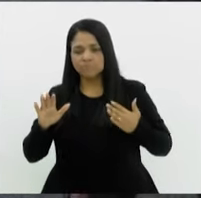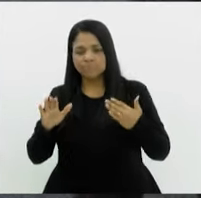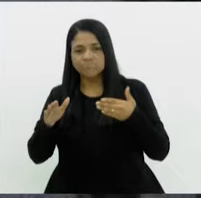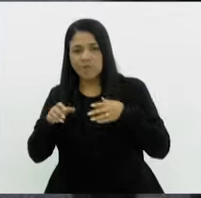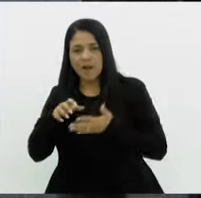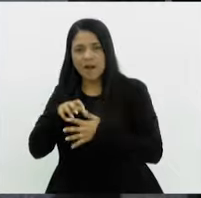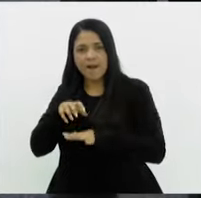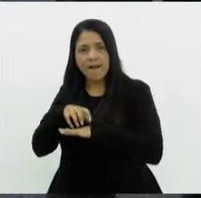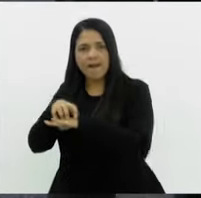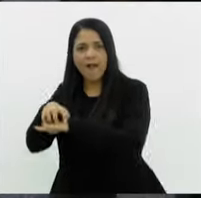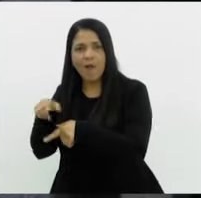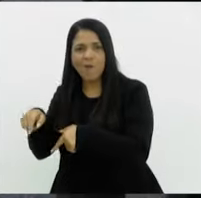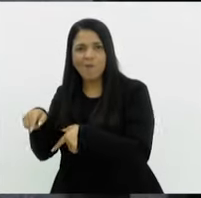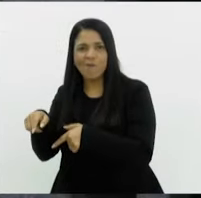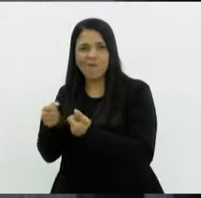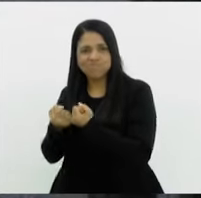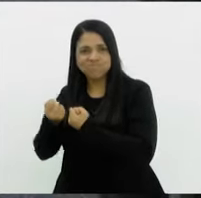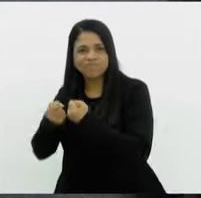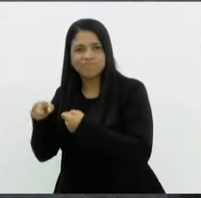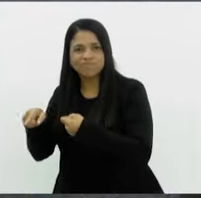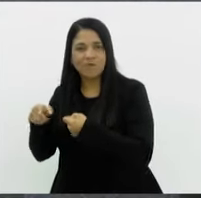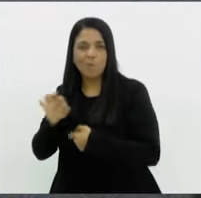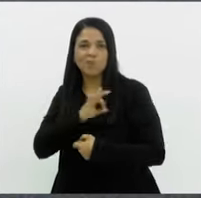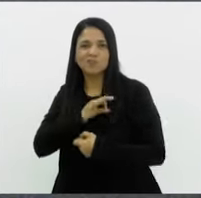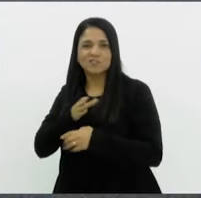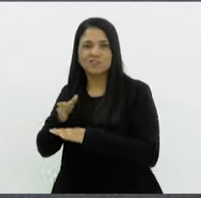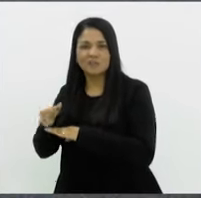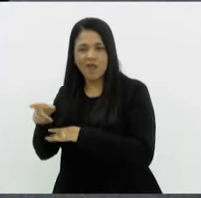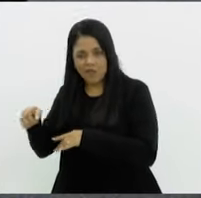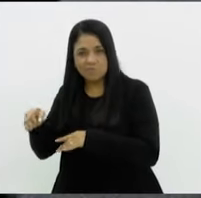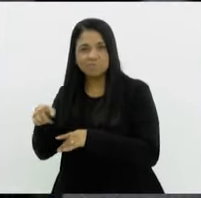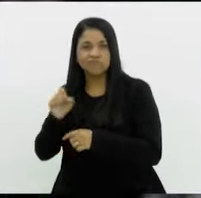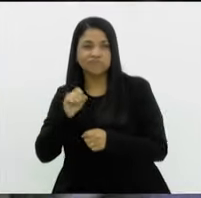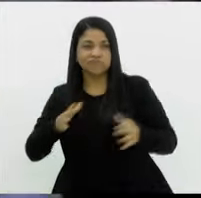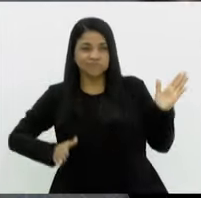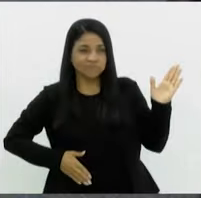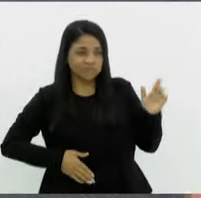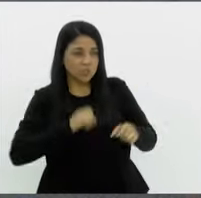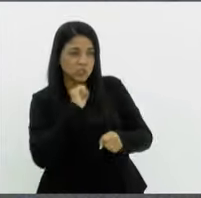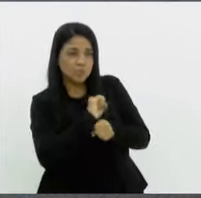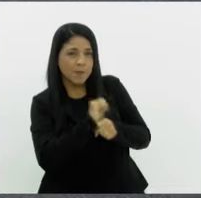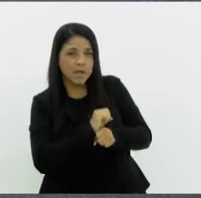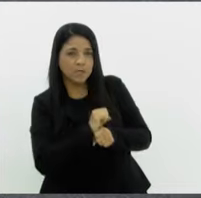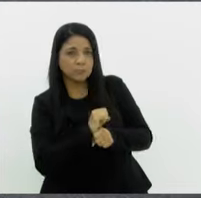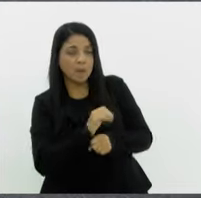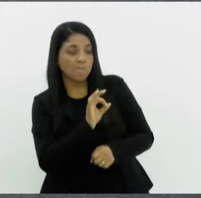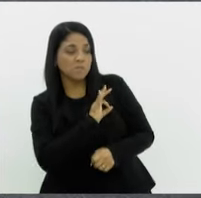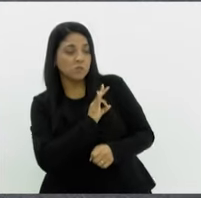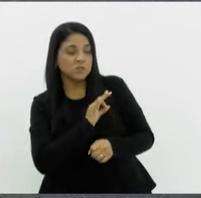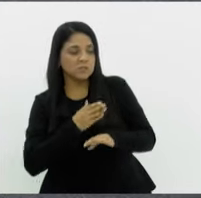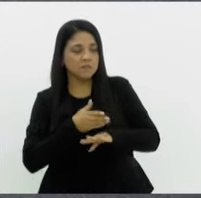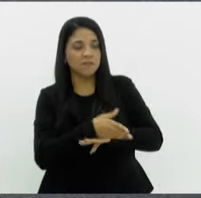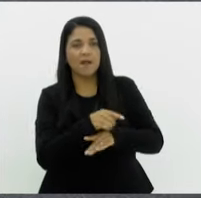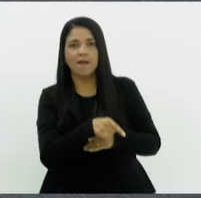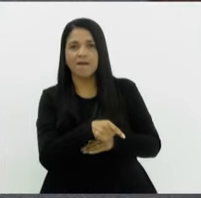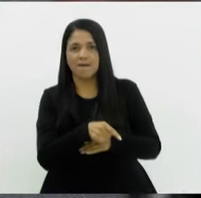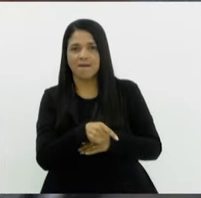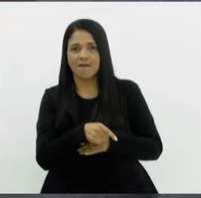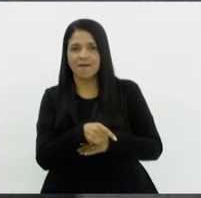é uma troia. E eu gostaria que aqueles que defendem os vagabundos, é isso que eu falo, defendem os